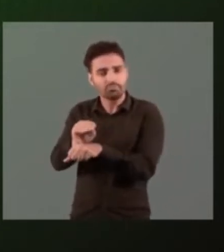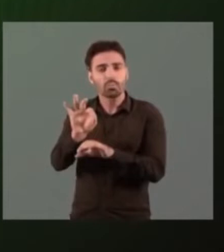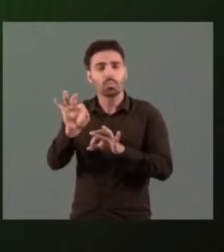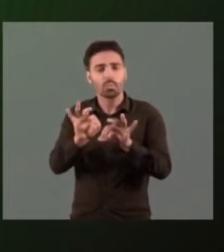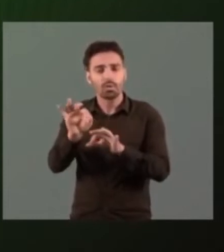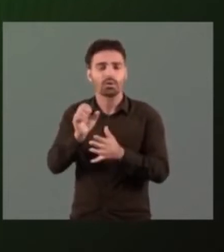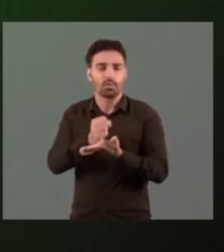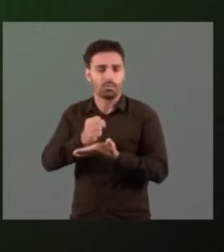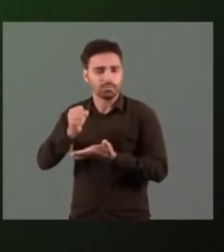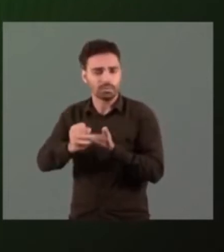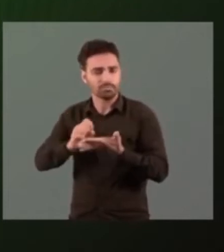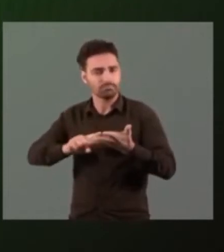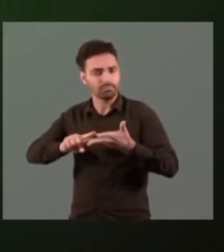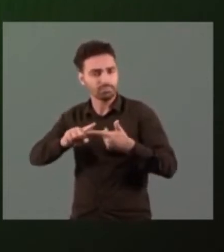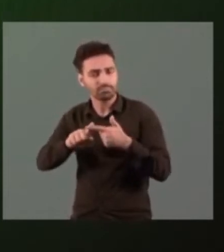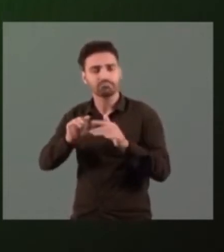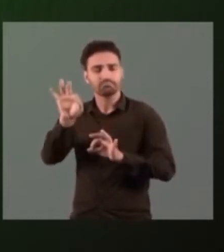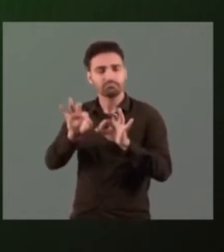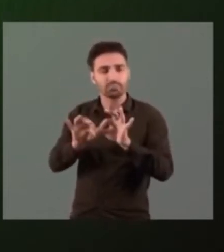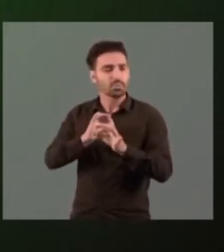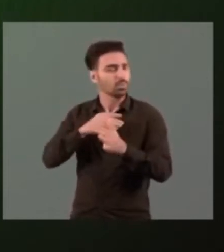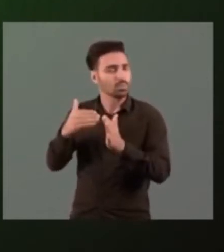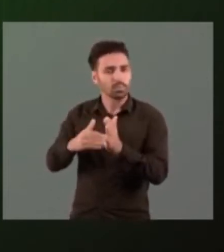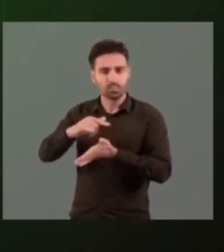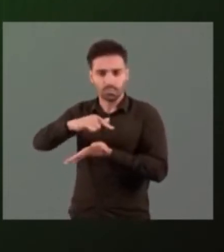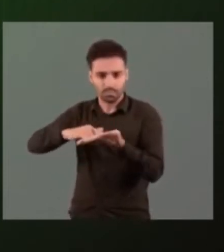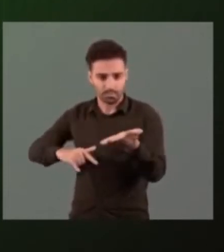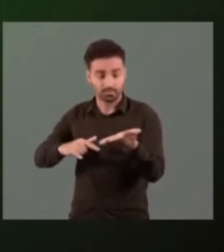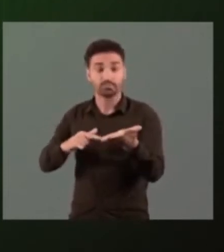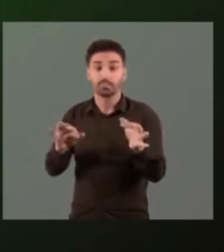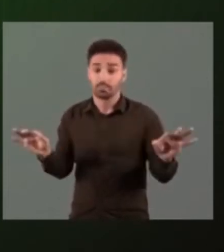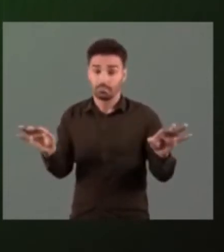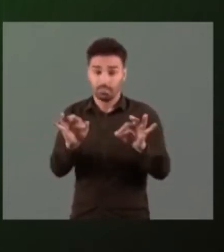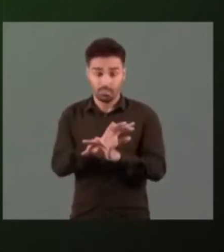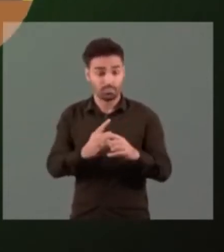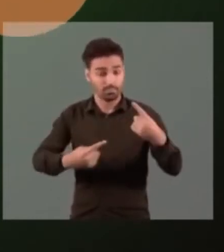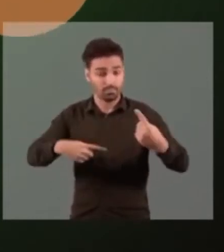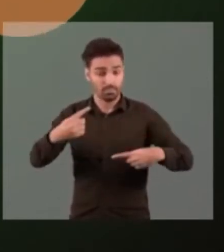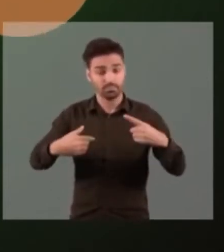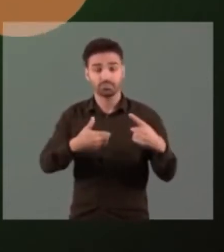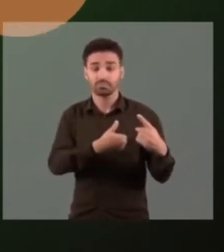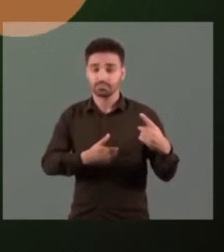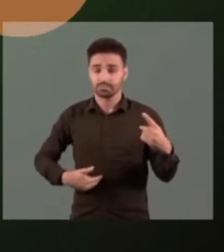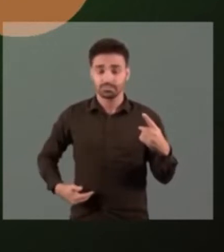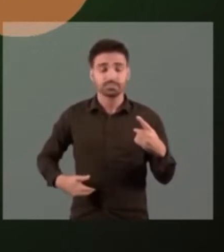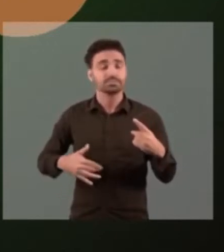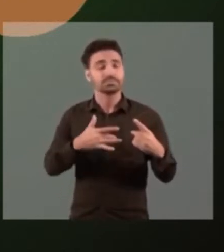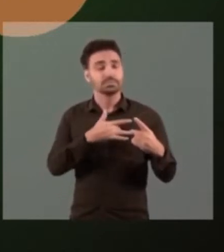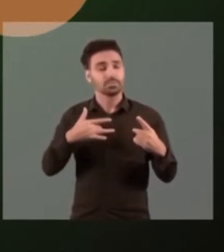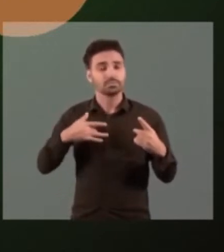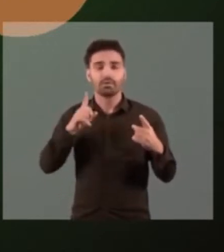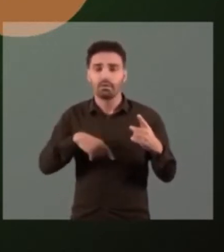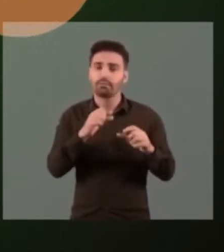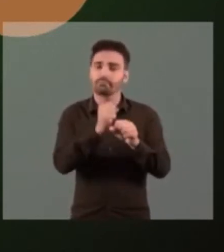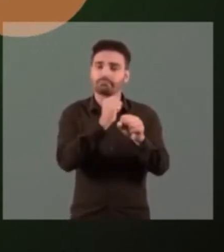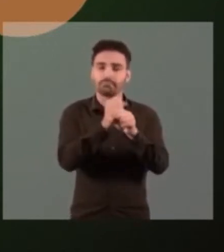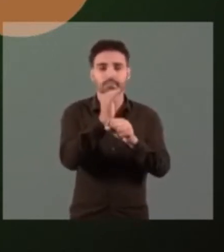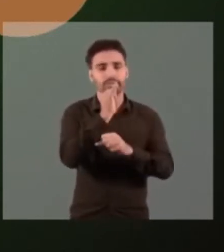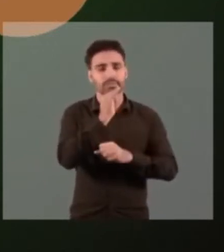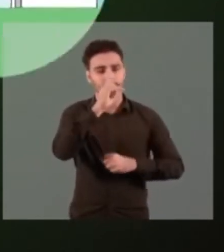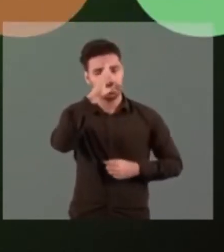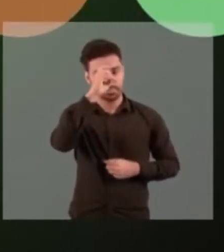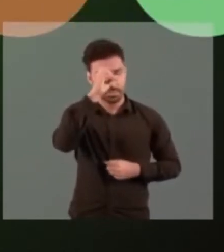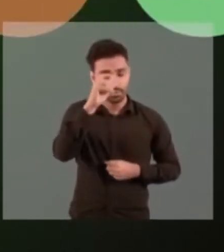contratações necessárias, gerindo contratos. Finalmente, aquela política pública de saúde vai se concretizar na construção de hospitais